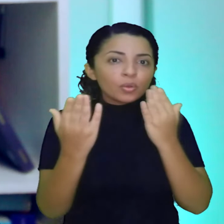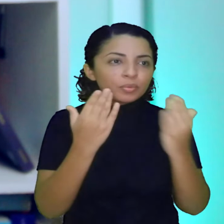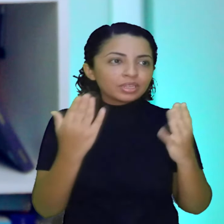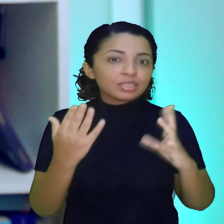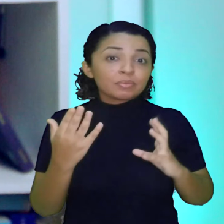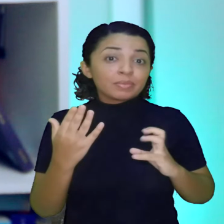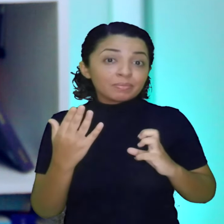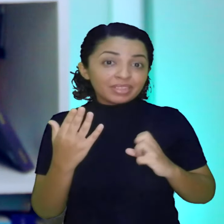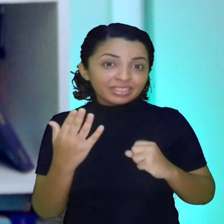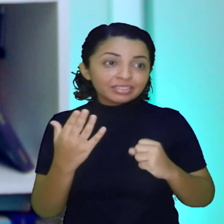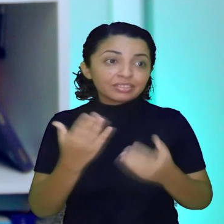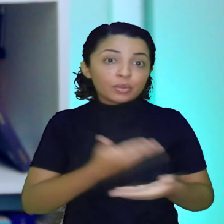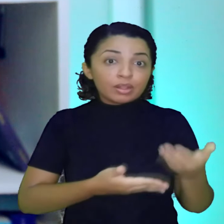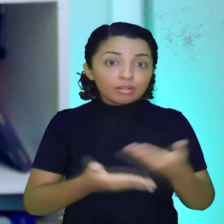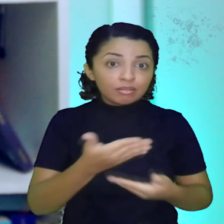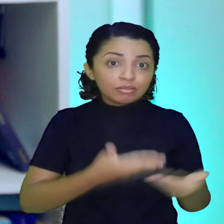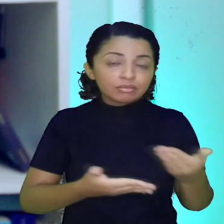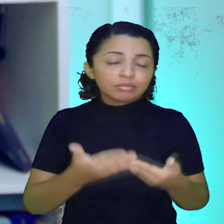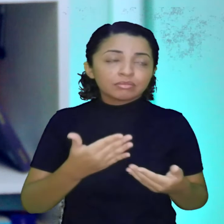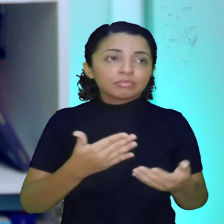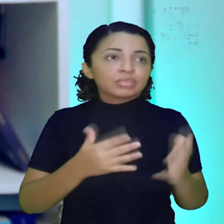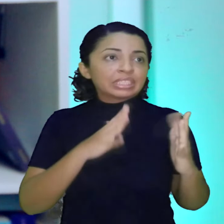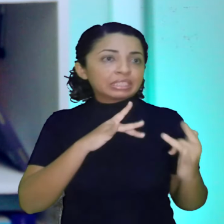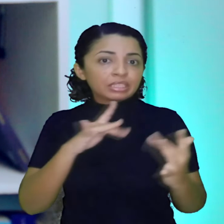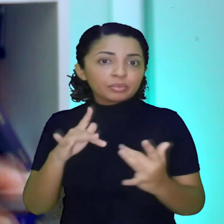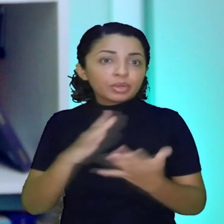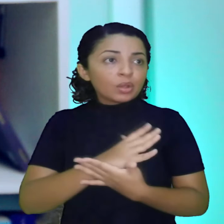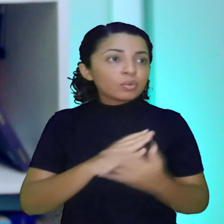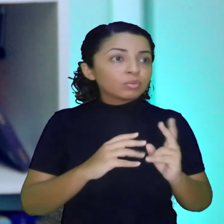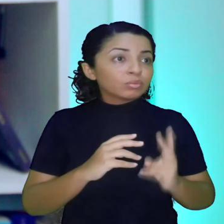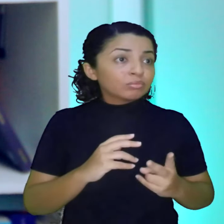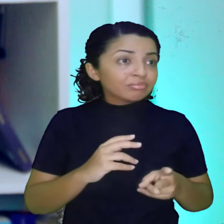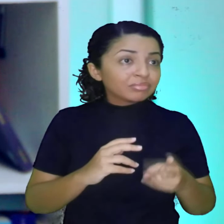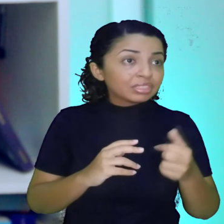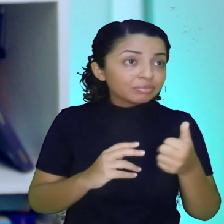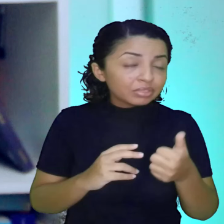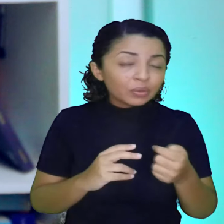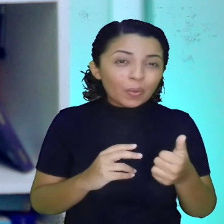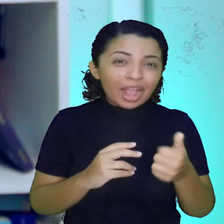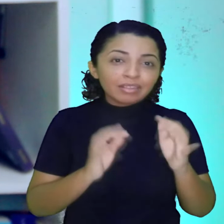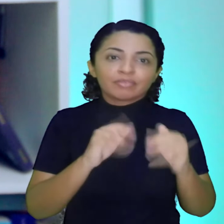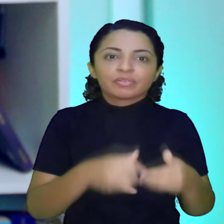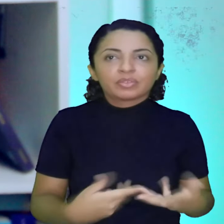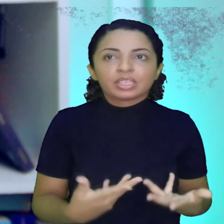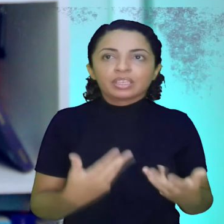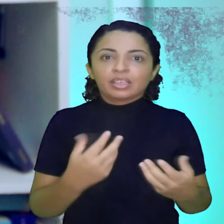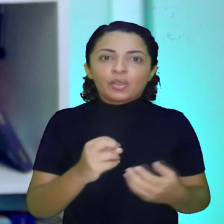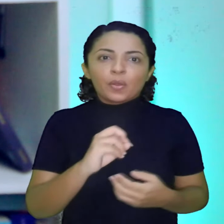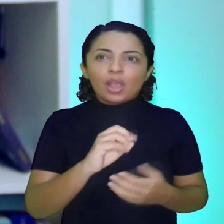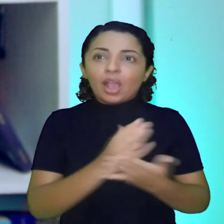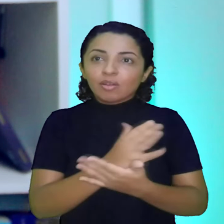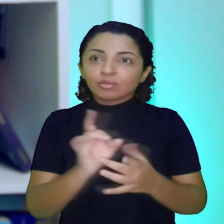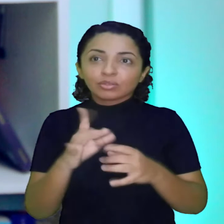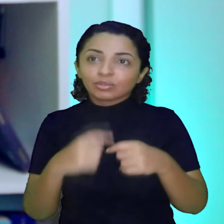suas paixões, dos seus relacionamentos. Por que alguns relacionamentos são mais duradouros do que outros? Por que há